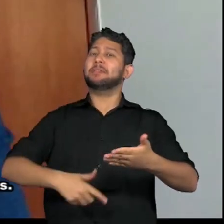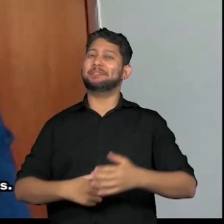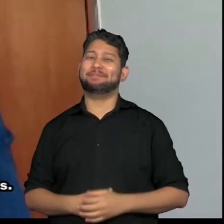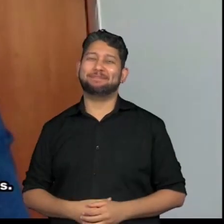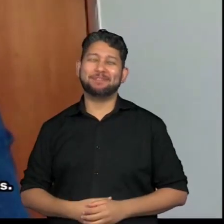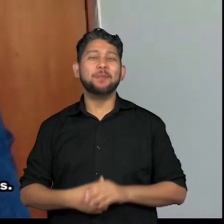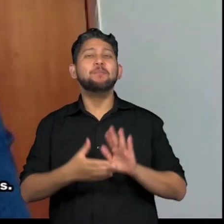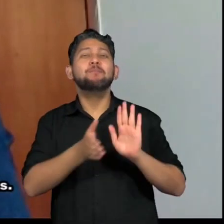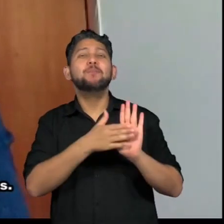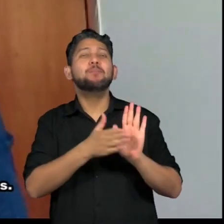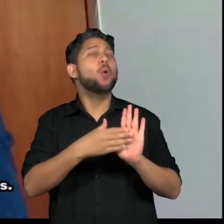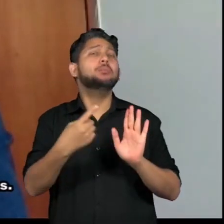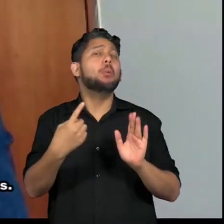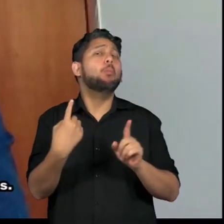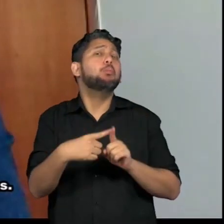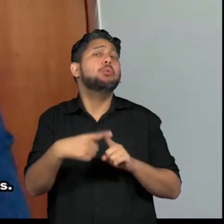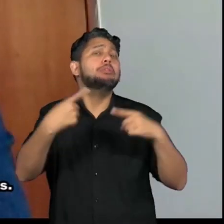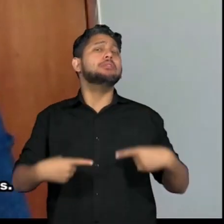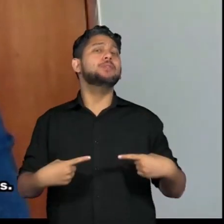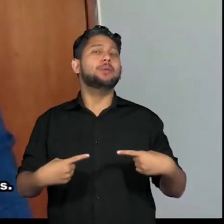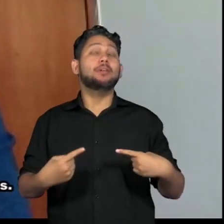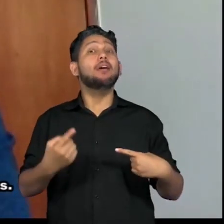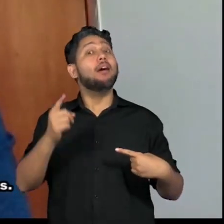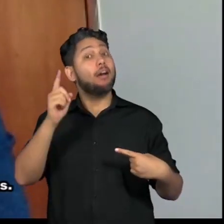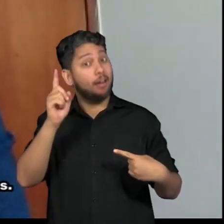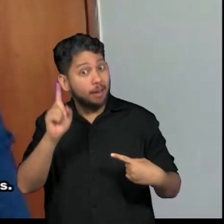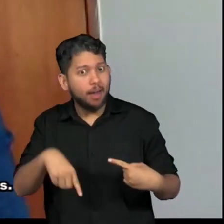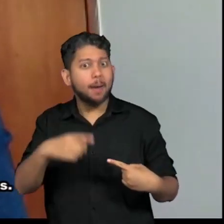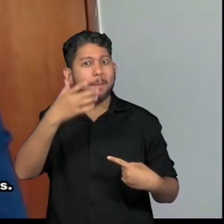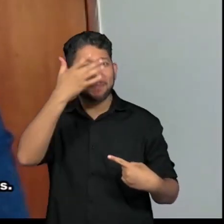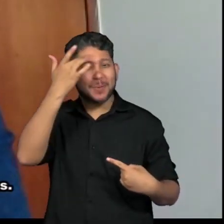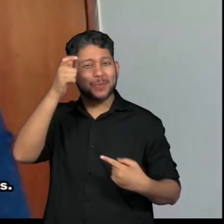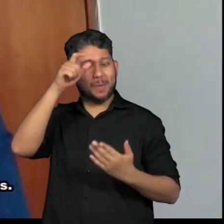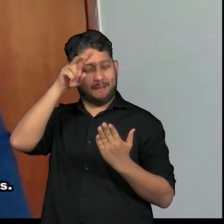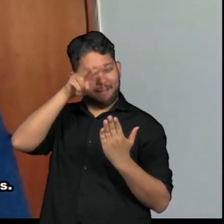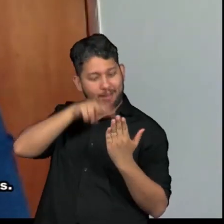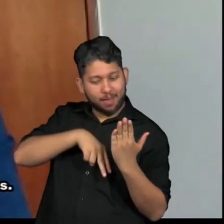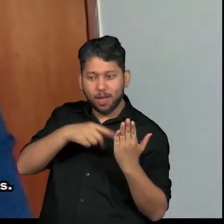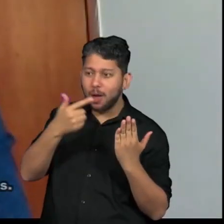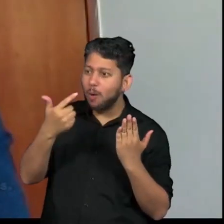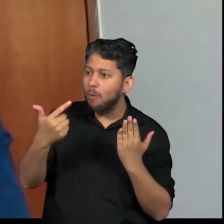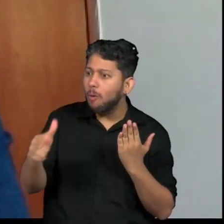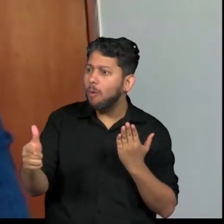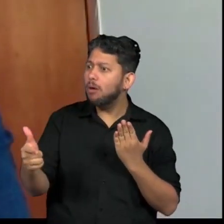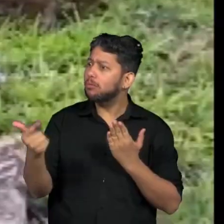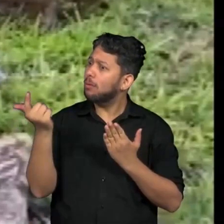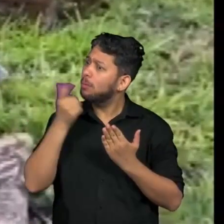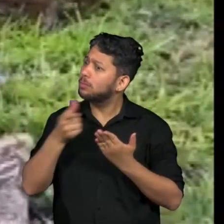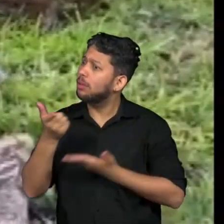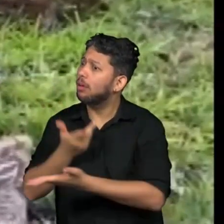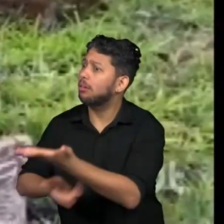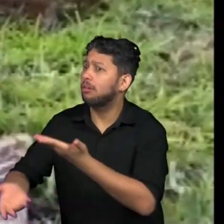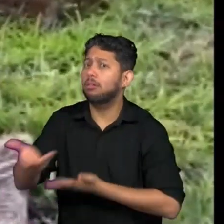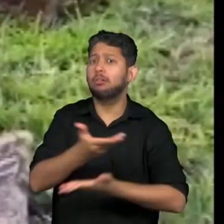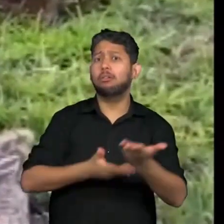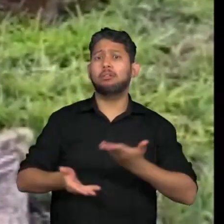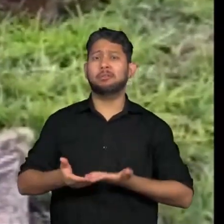A proposta desse desafio era nos conectar através do ato de ler, e isso aconteceu de verdade.